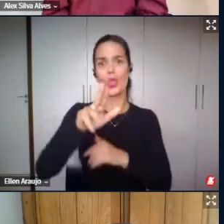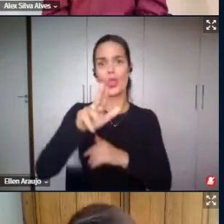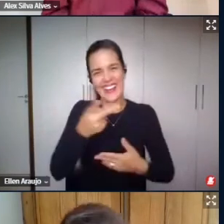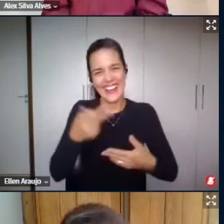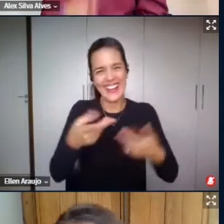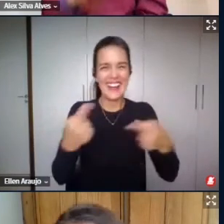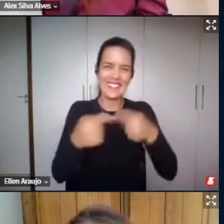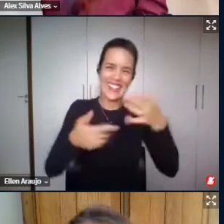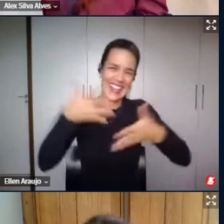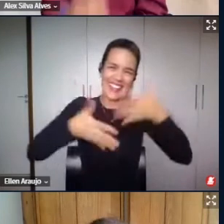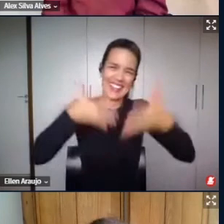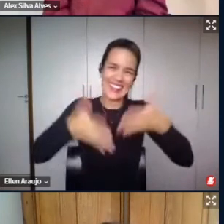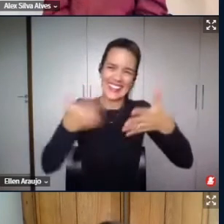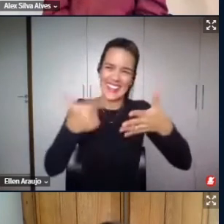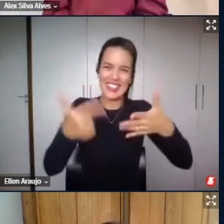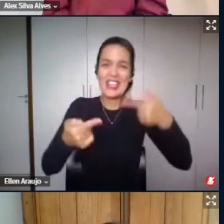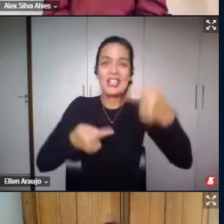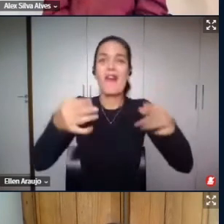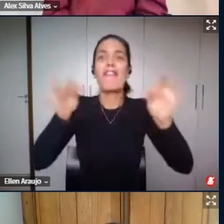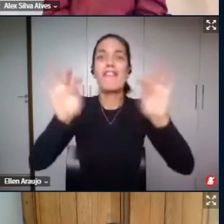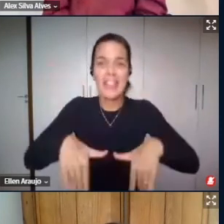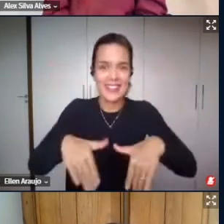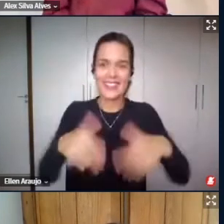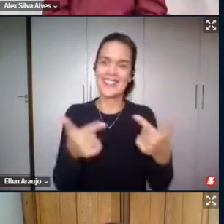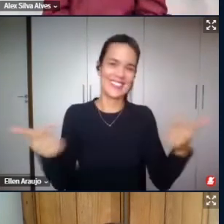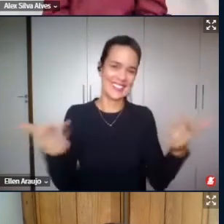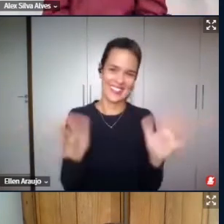sinais vai, né, proporcionar